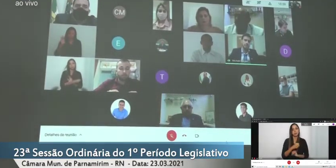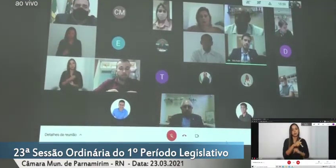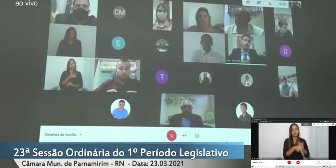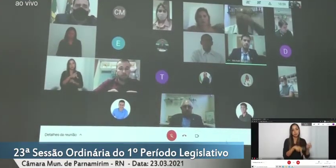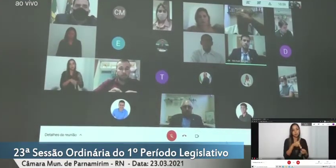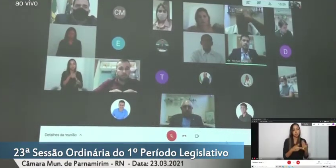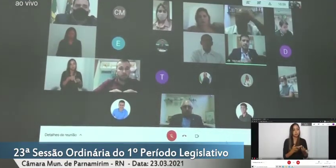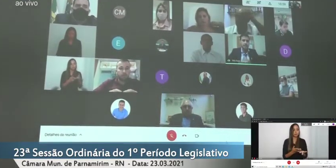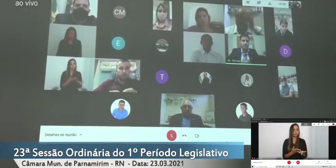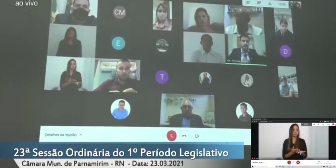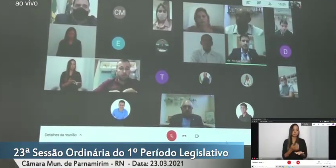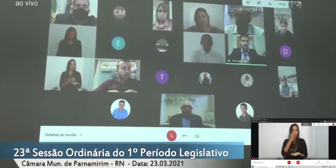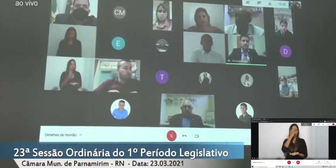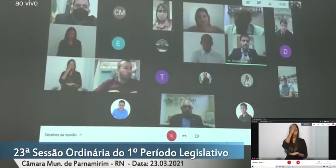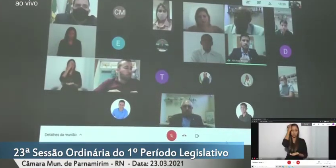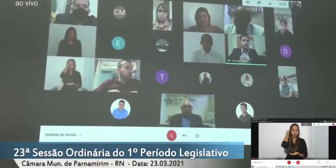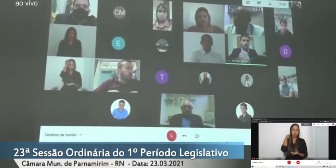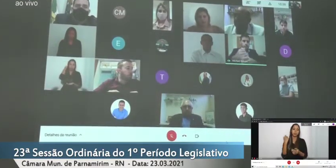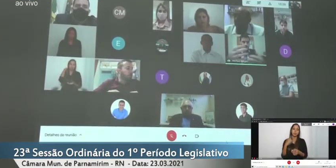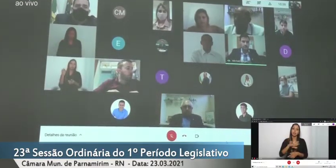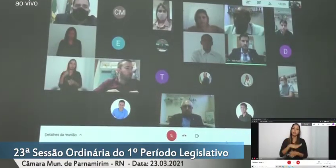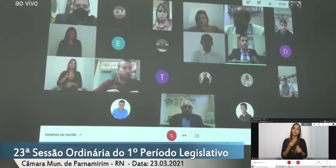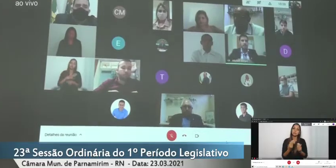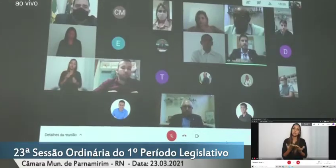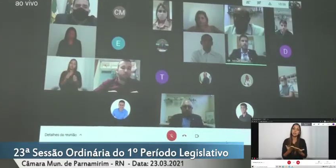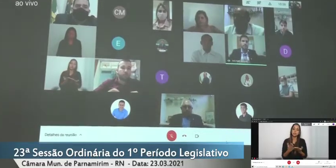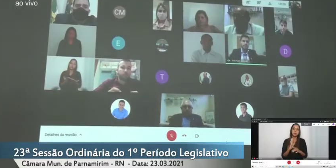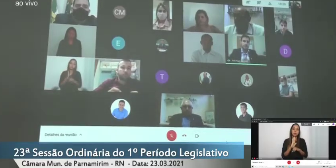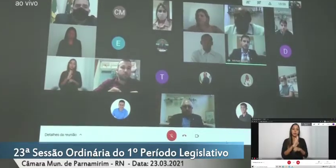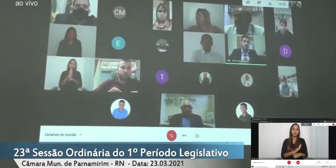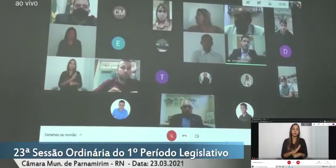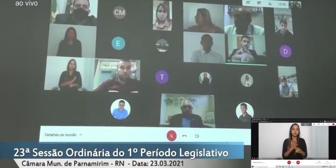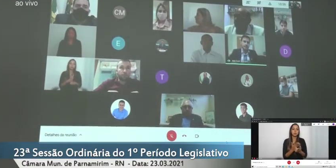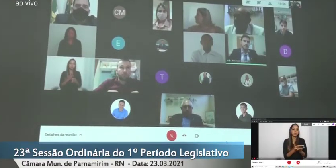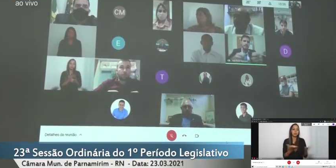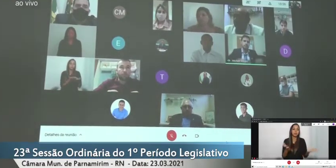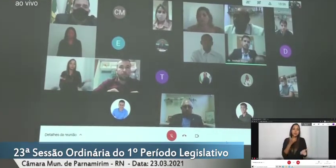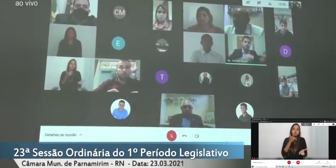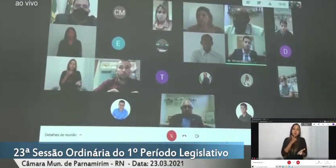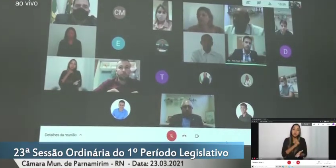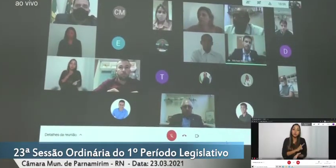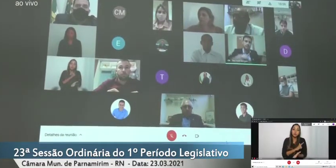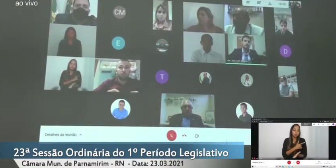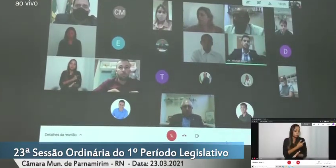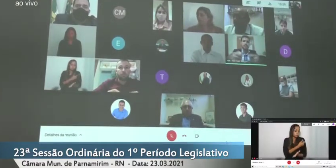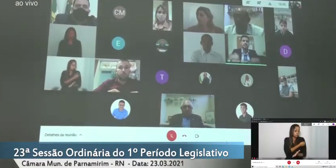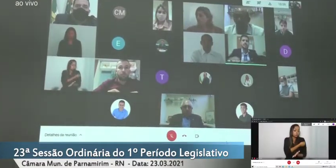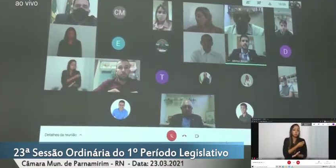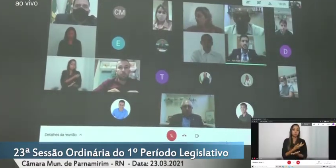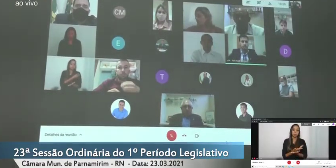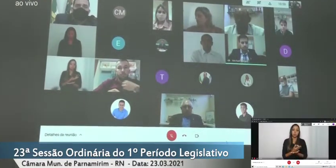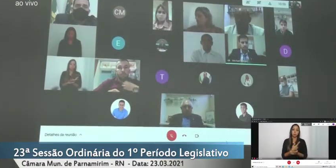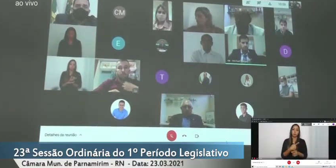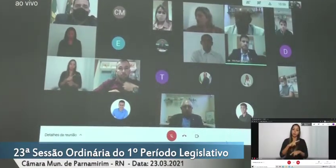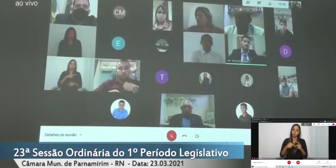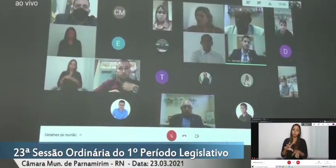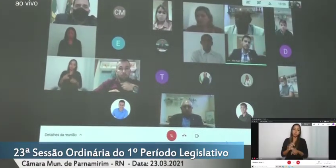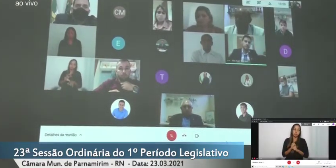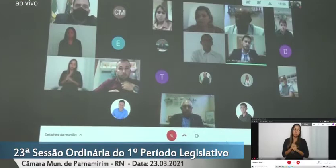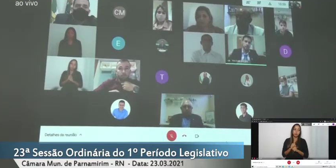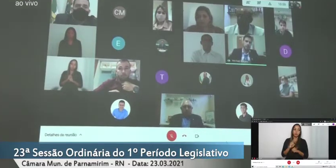chegaram, foram para garantir que esse exército fosse imunizado, para que eles não fossem acometidos e que pudessem seguir salvando